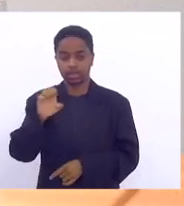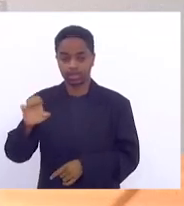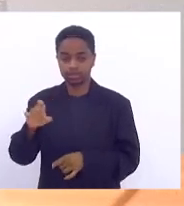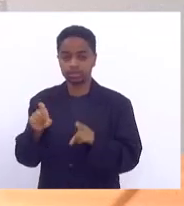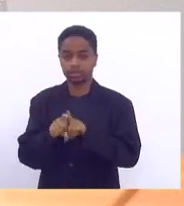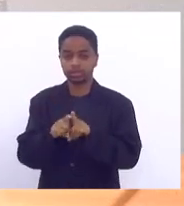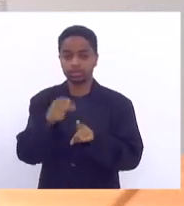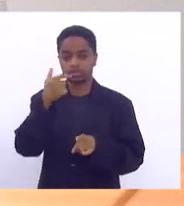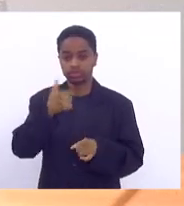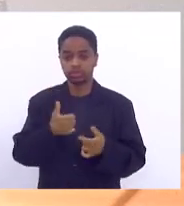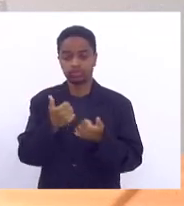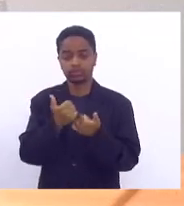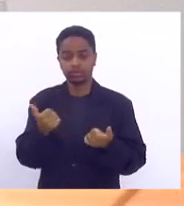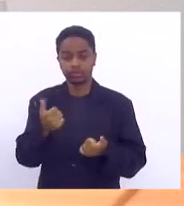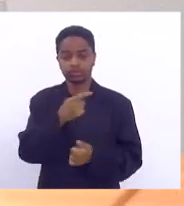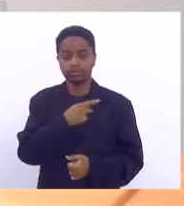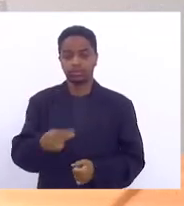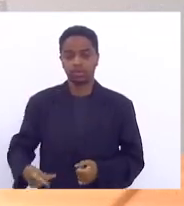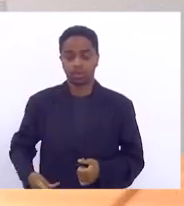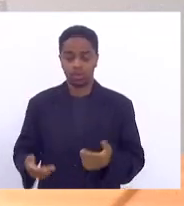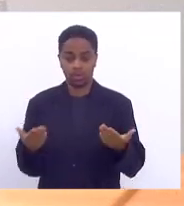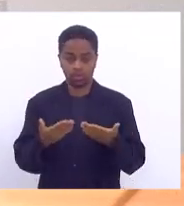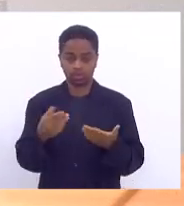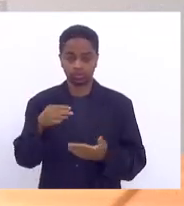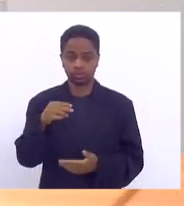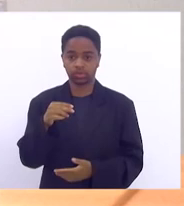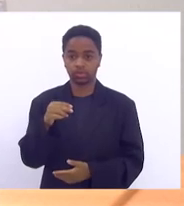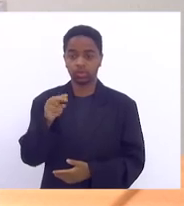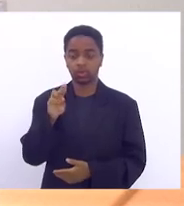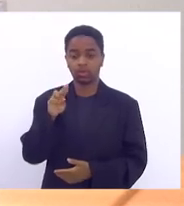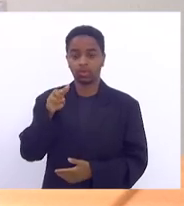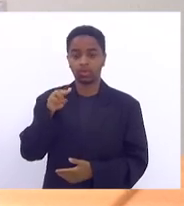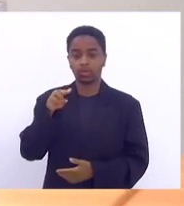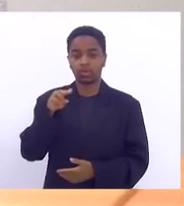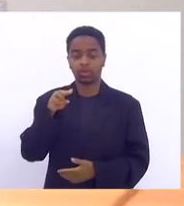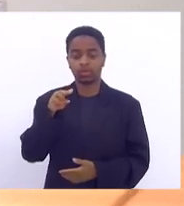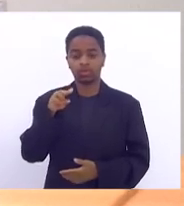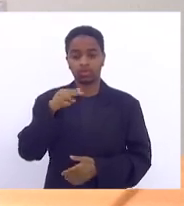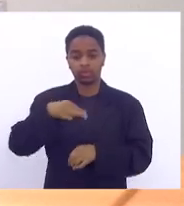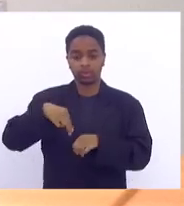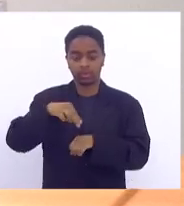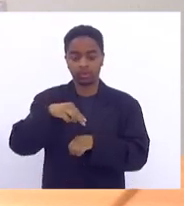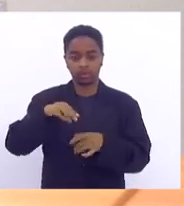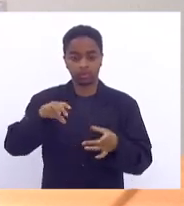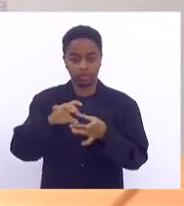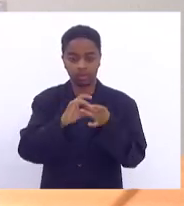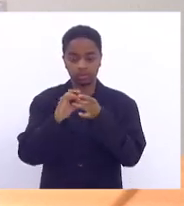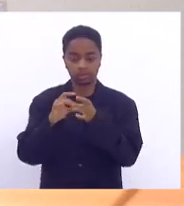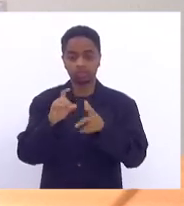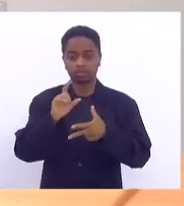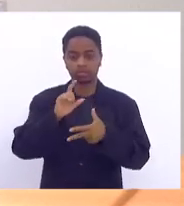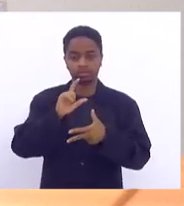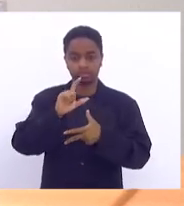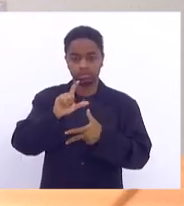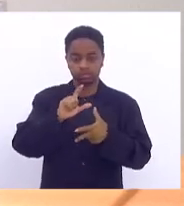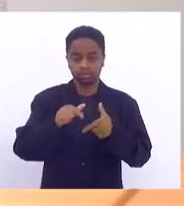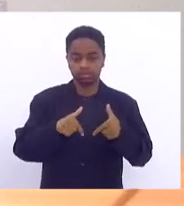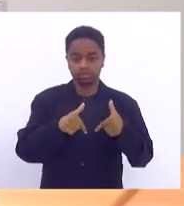vice-presidente da unali hoje né que é a união dos legisladores e legislativos do Brasil a